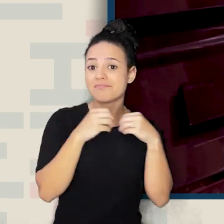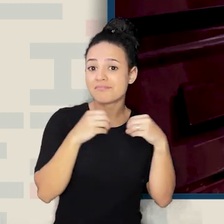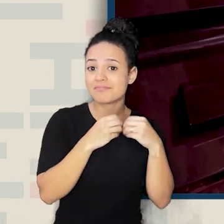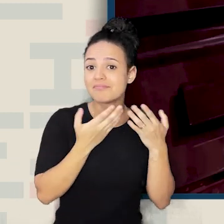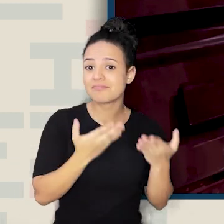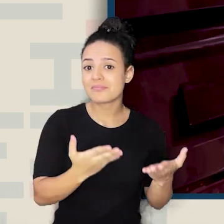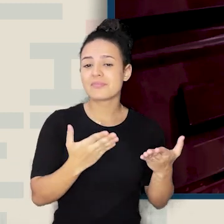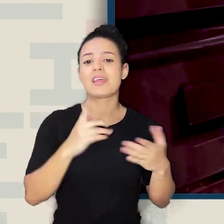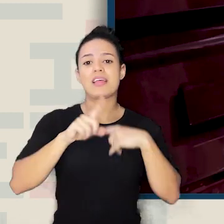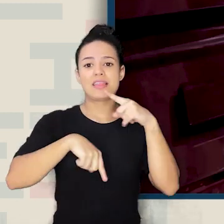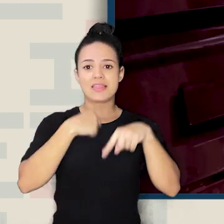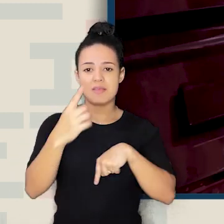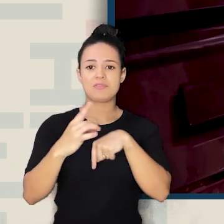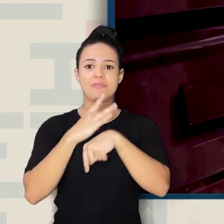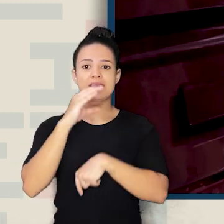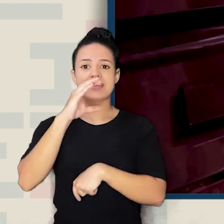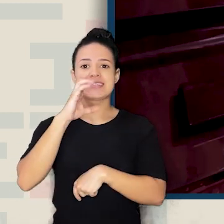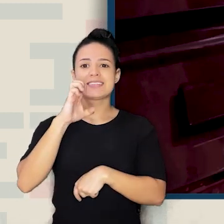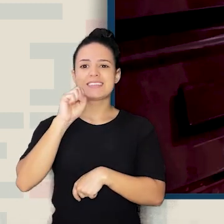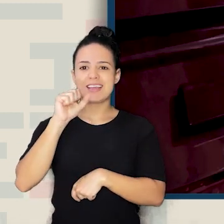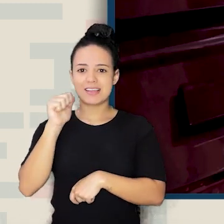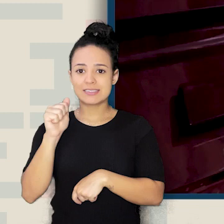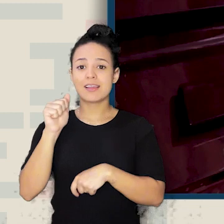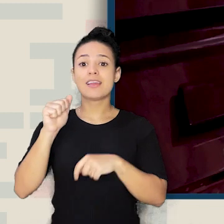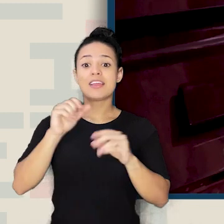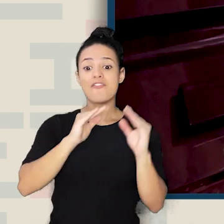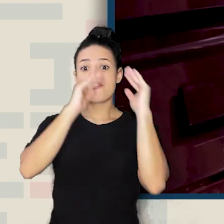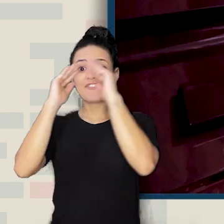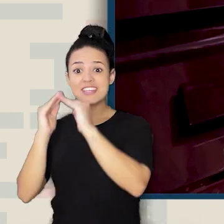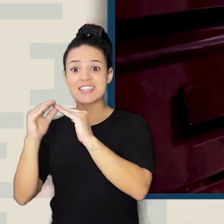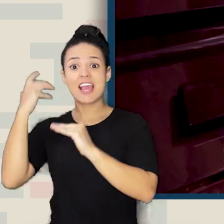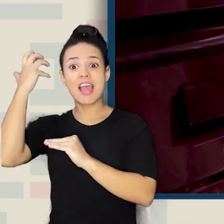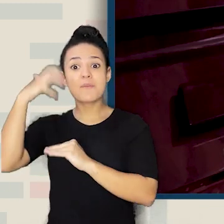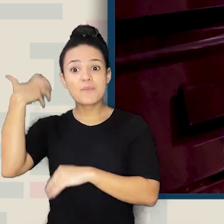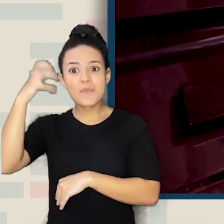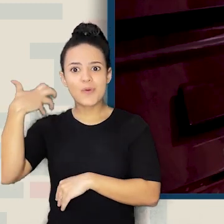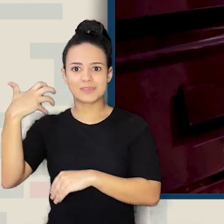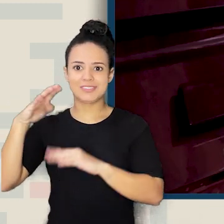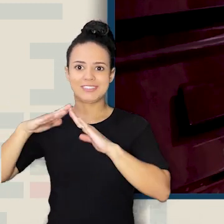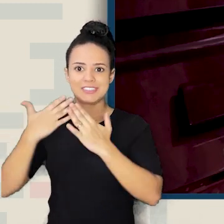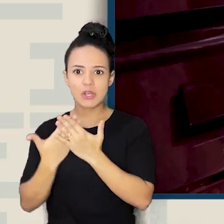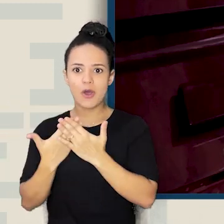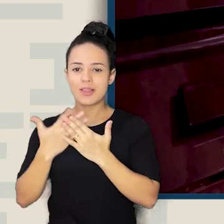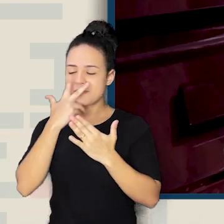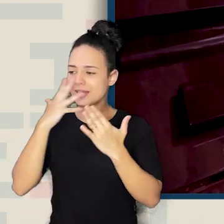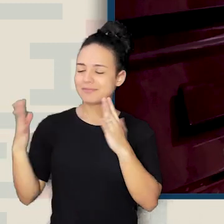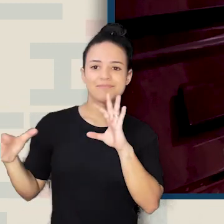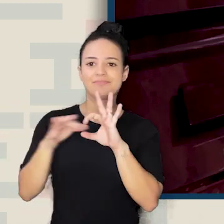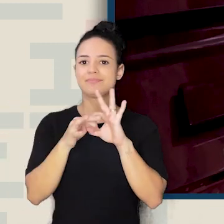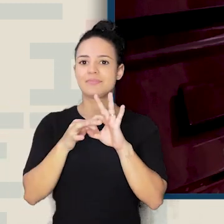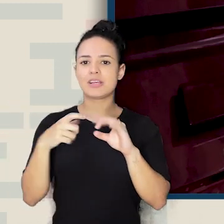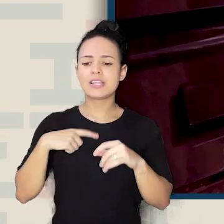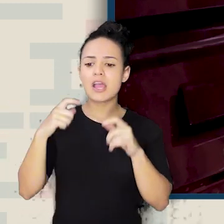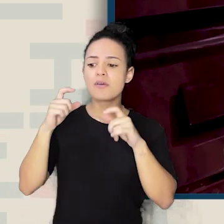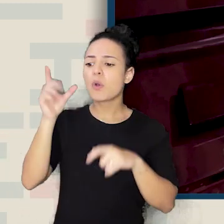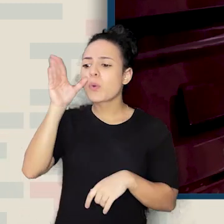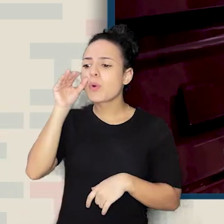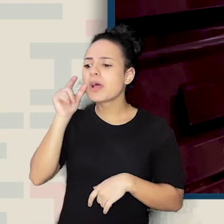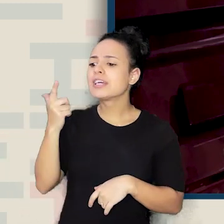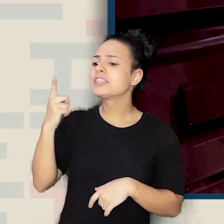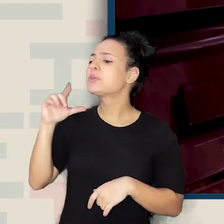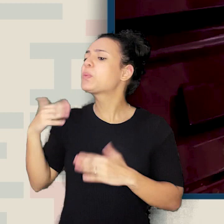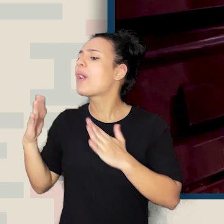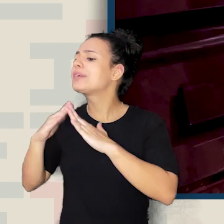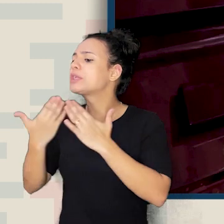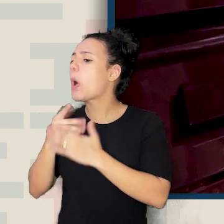encaminharam para o César e a Escola de Música logo ao lado. Aí uma coisa puxou a outra, eu só tive a curiosidade de saber que escola era essa aqui ao lado.